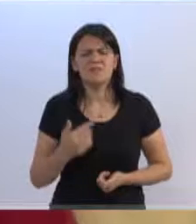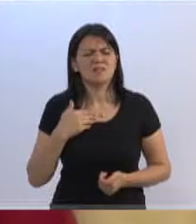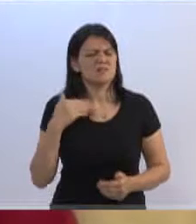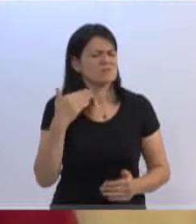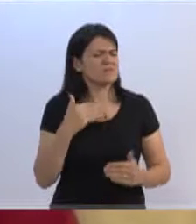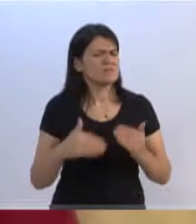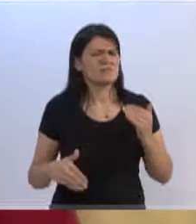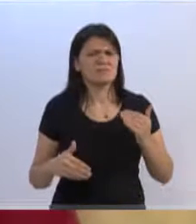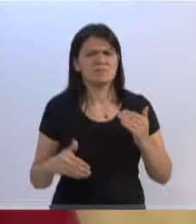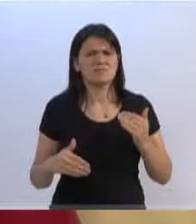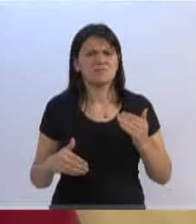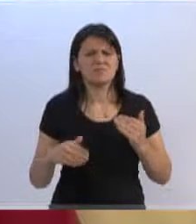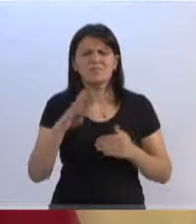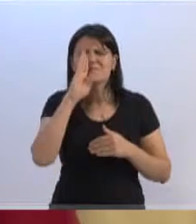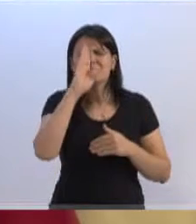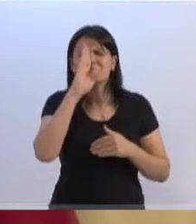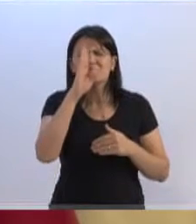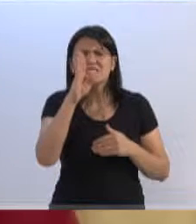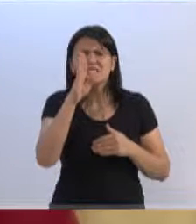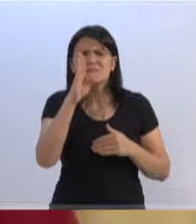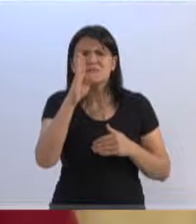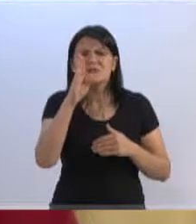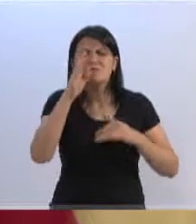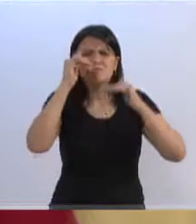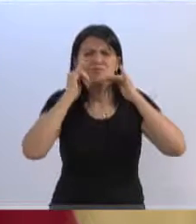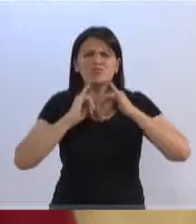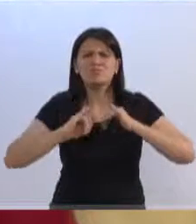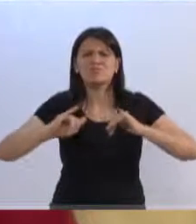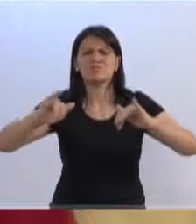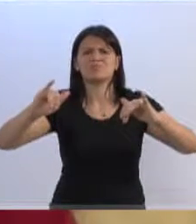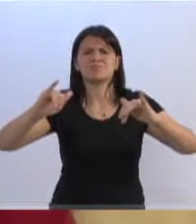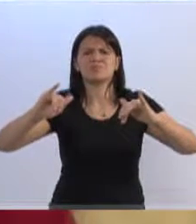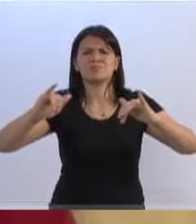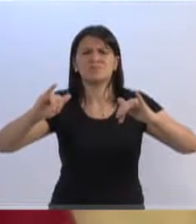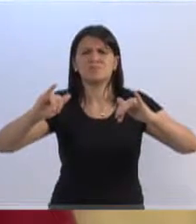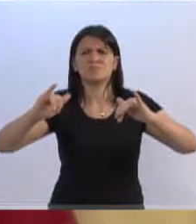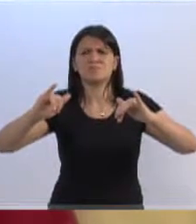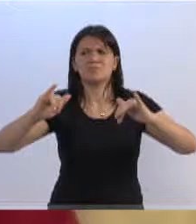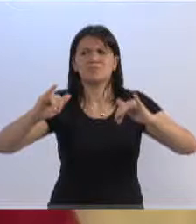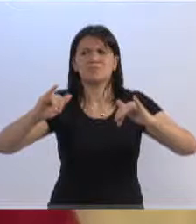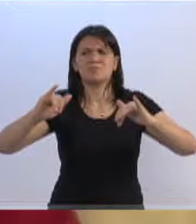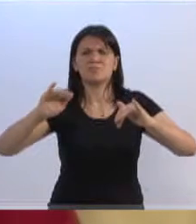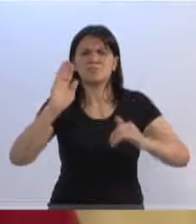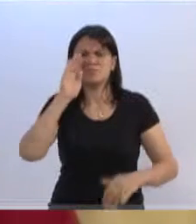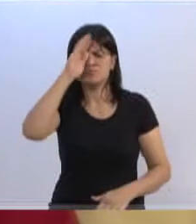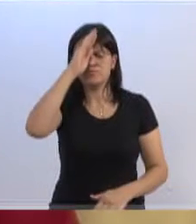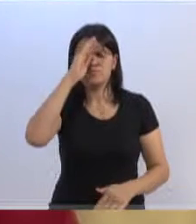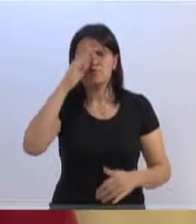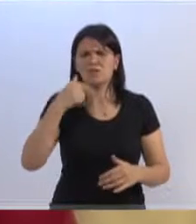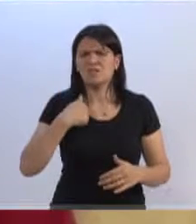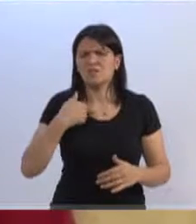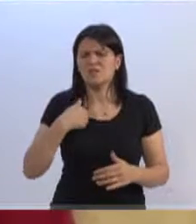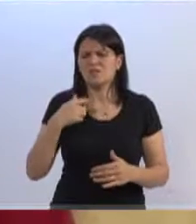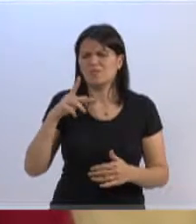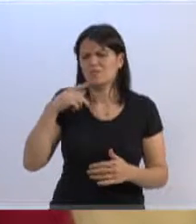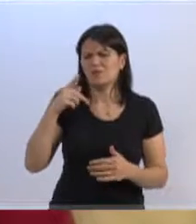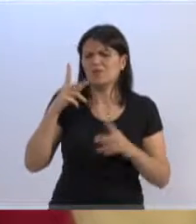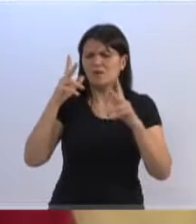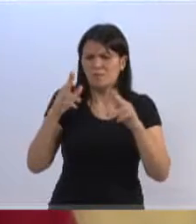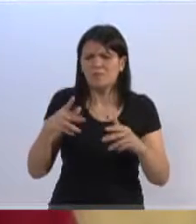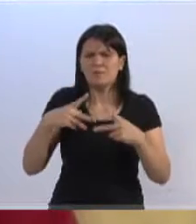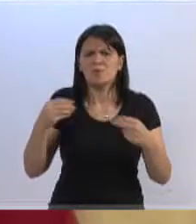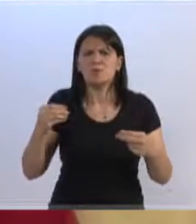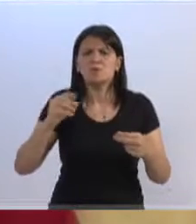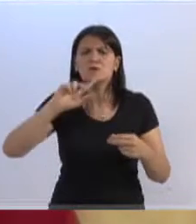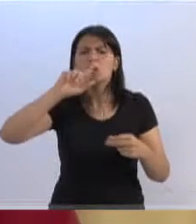com todas, principalmente com todas as declarações do presidente Bolsonaro. Eu falaria talvez a mesma coisa